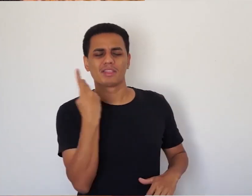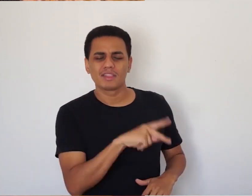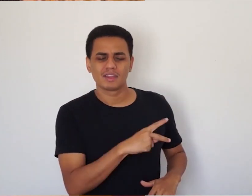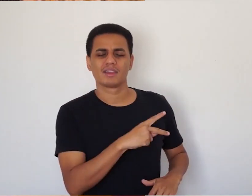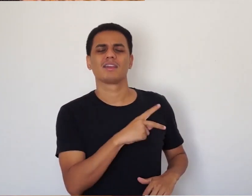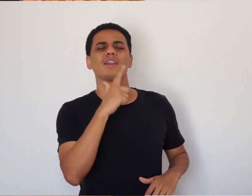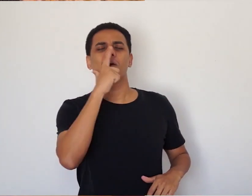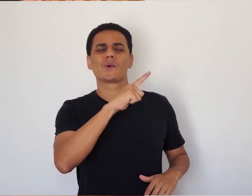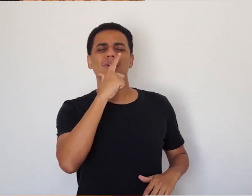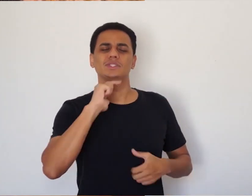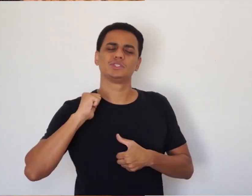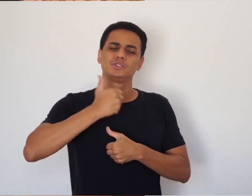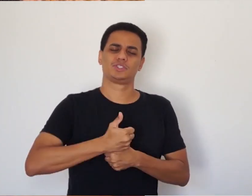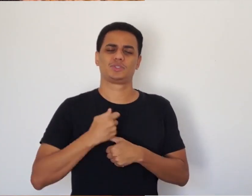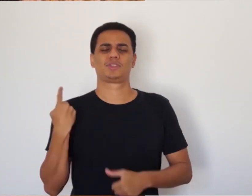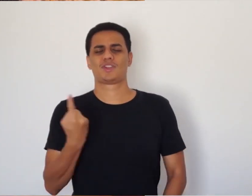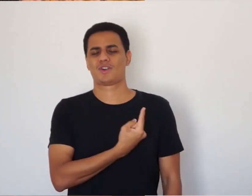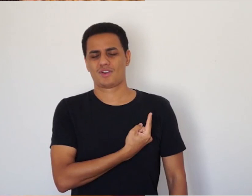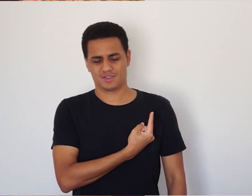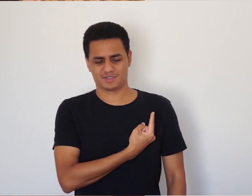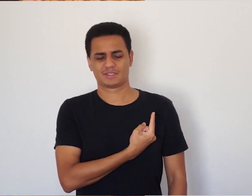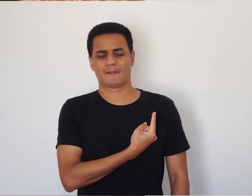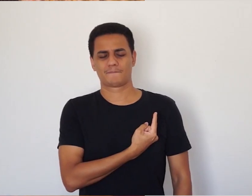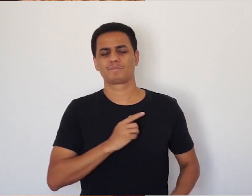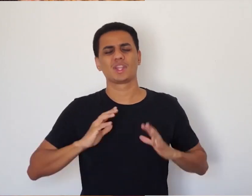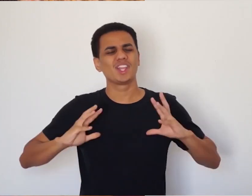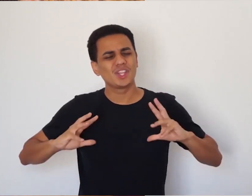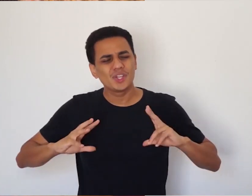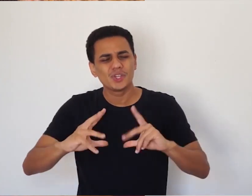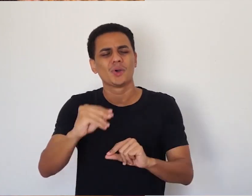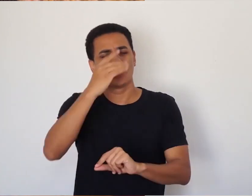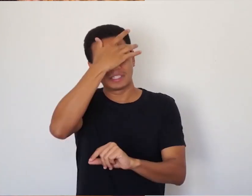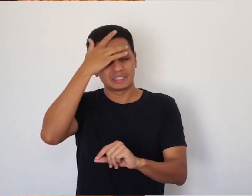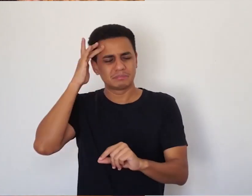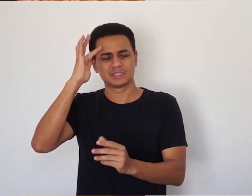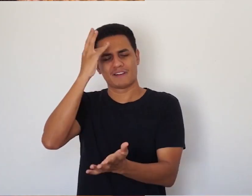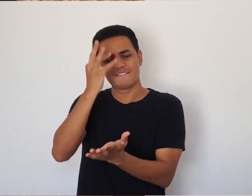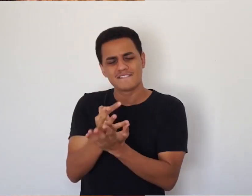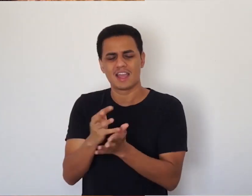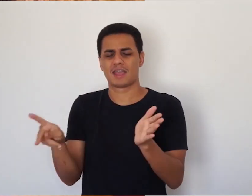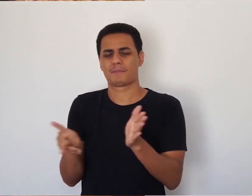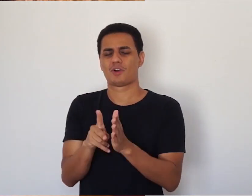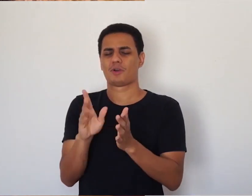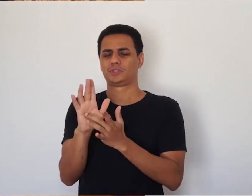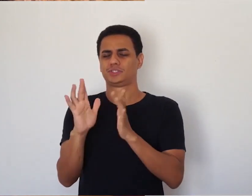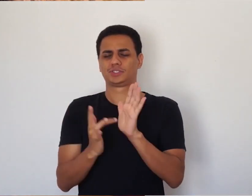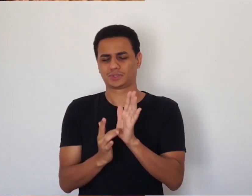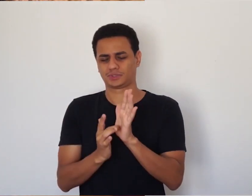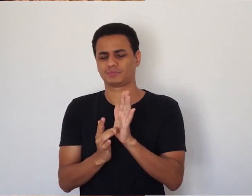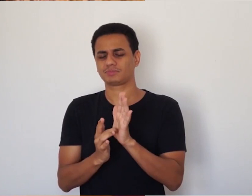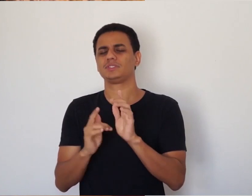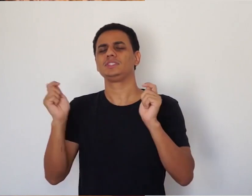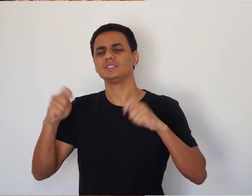moído pudesse ser oferecido no meu lugar, no nosso lugar, e todos aqueles que colocam a fé no sacrifício